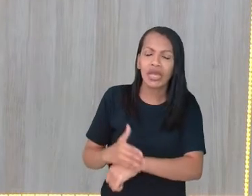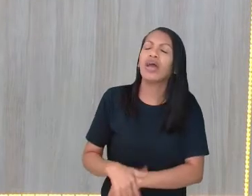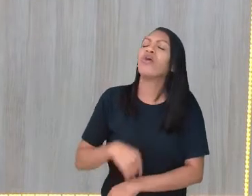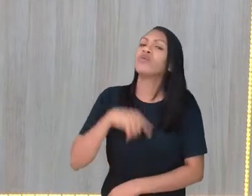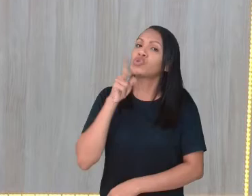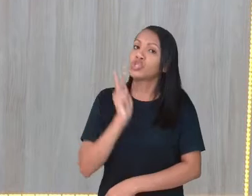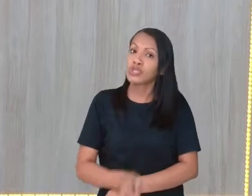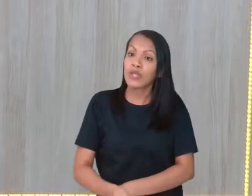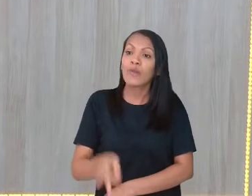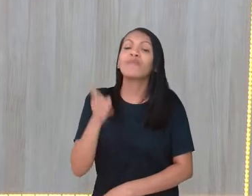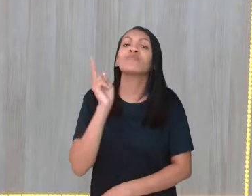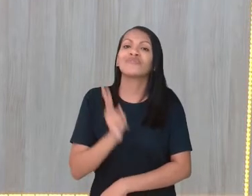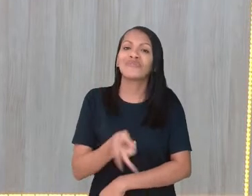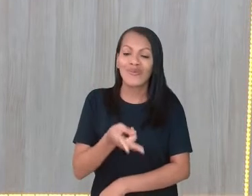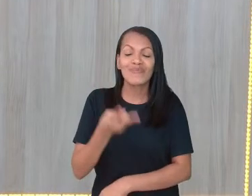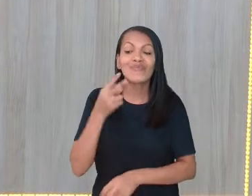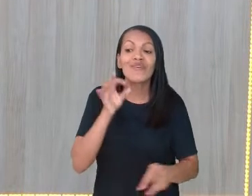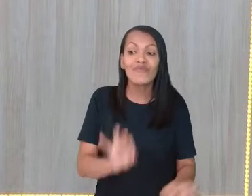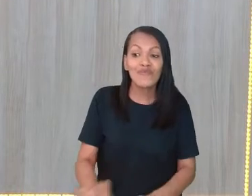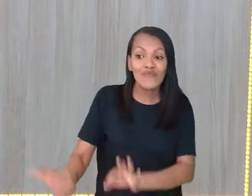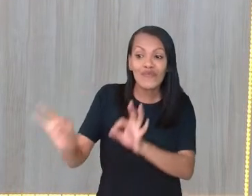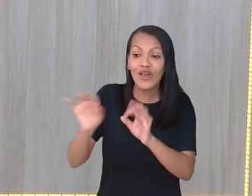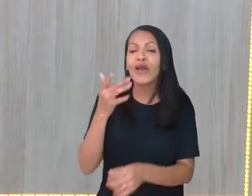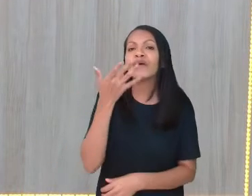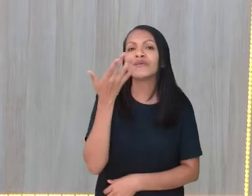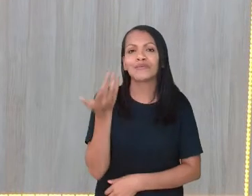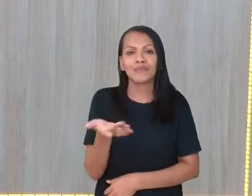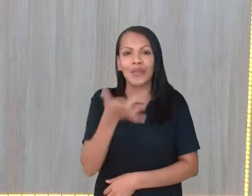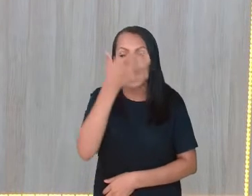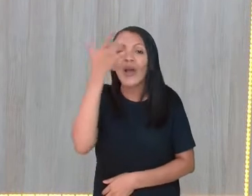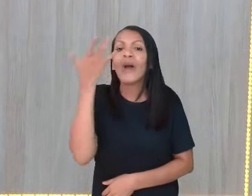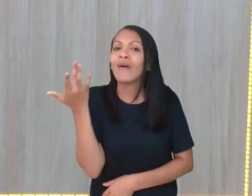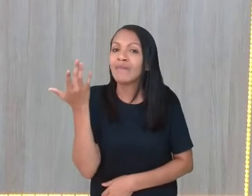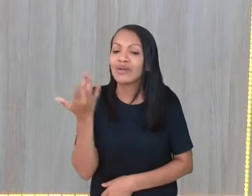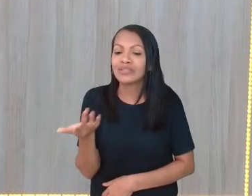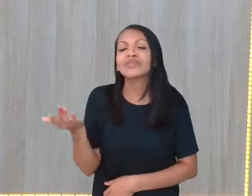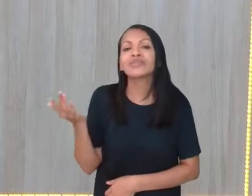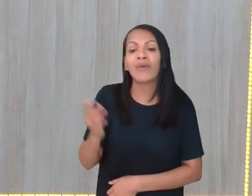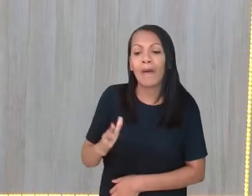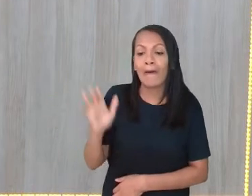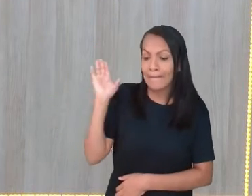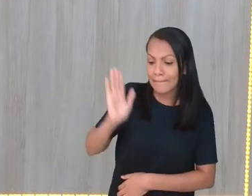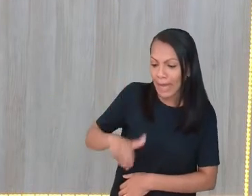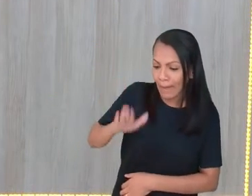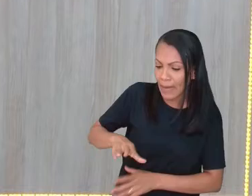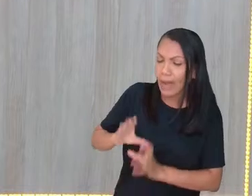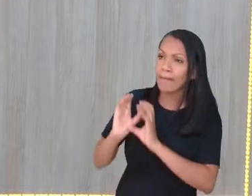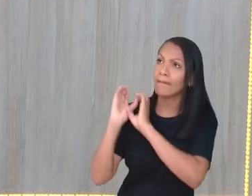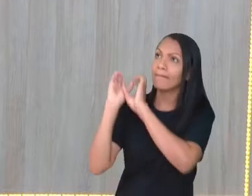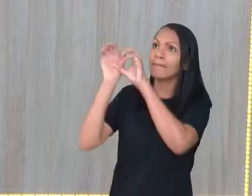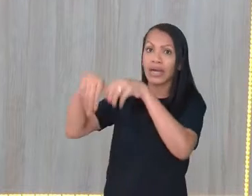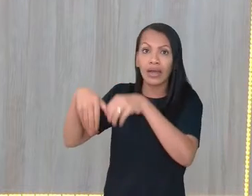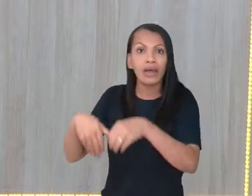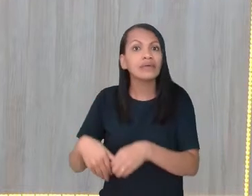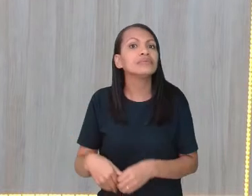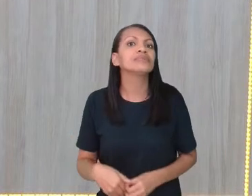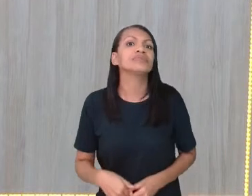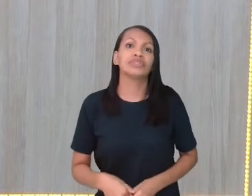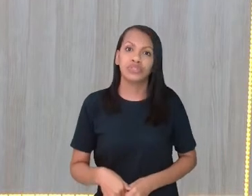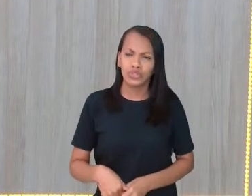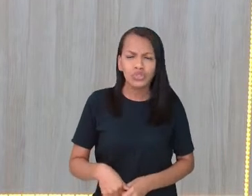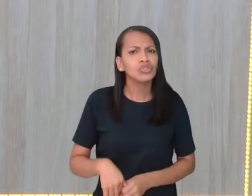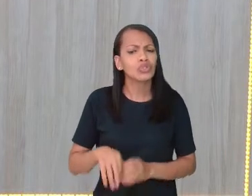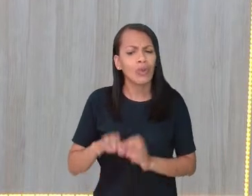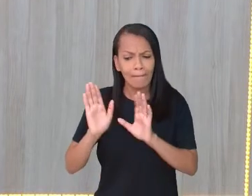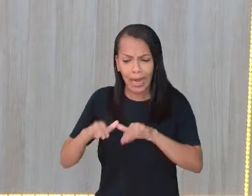já vi a galera jogando vôlei, já vi a galera jogando basquete. Quando a galera vai fazer, meio que eles organizam uns torneiozinhos da população